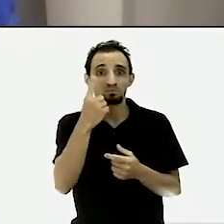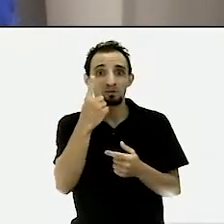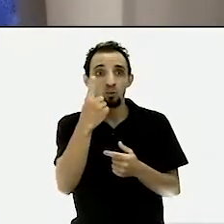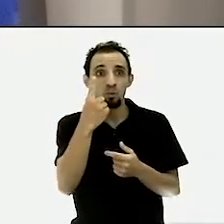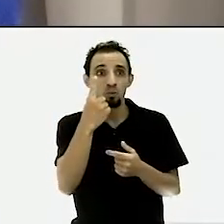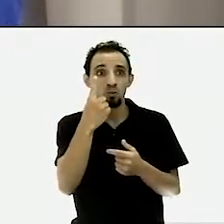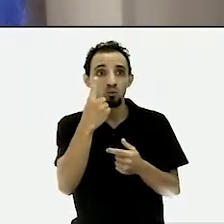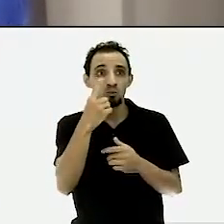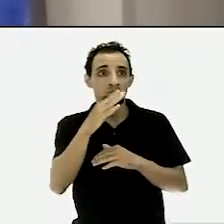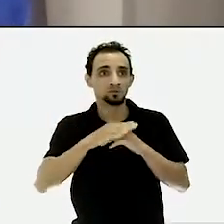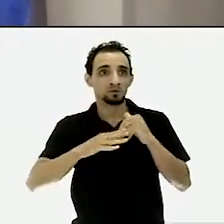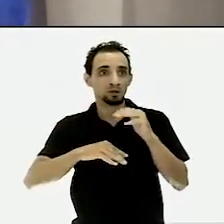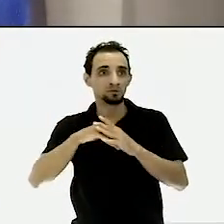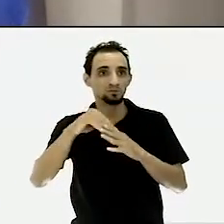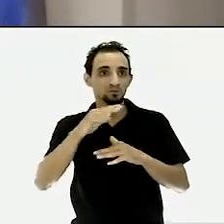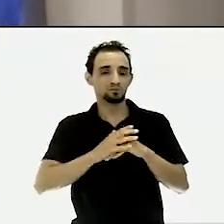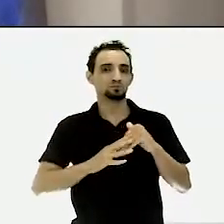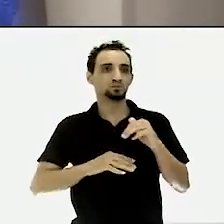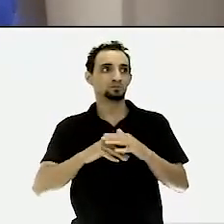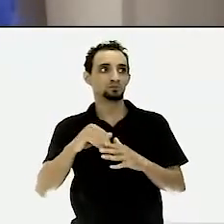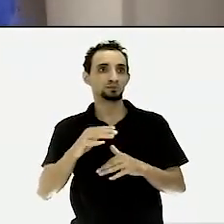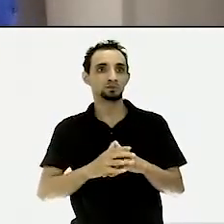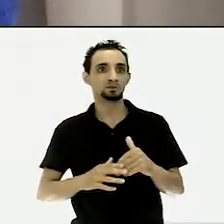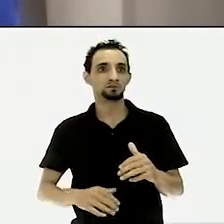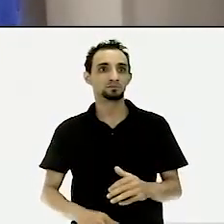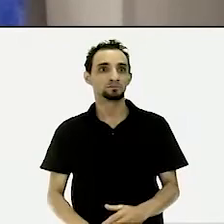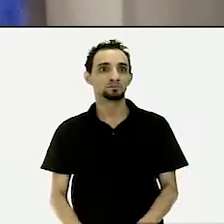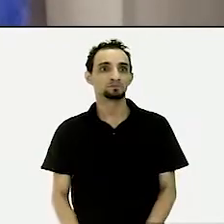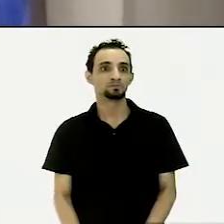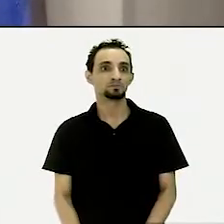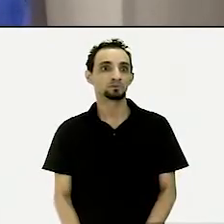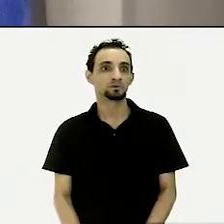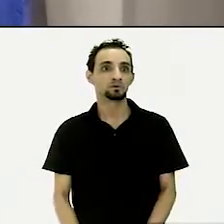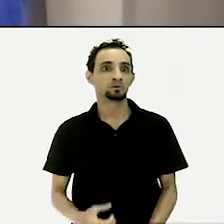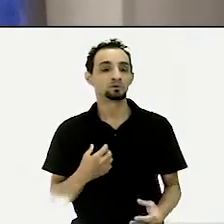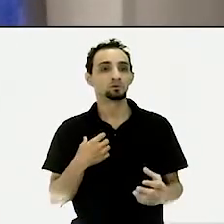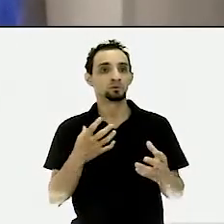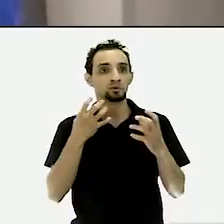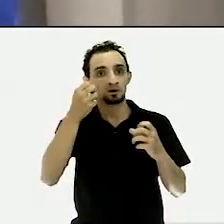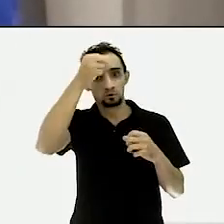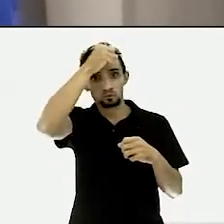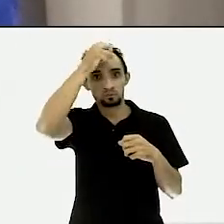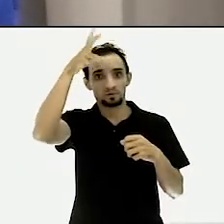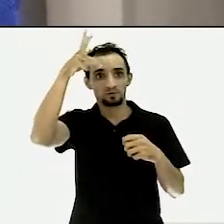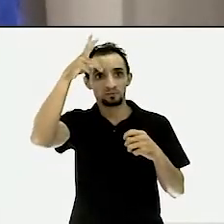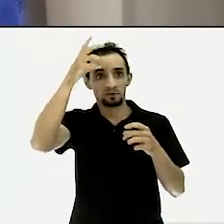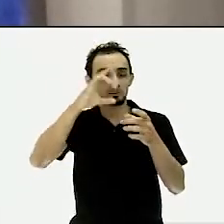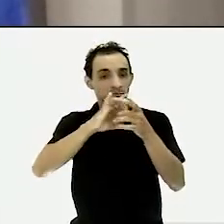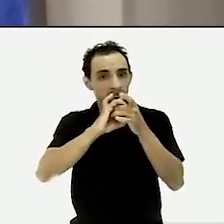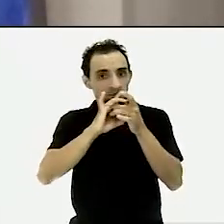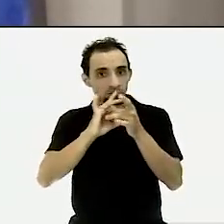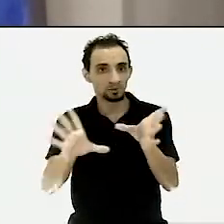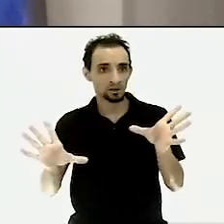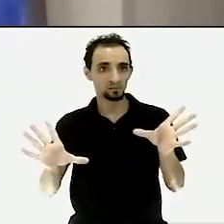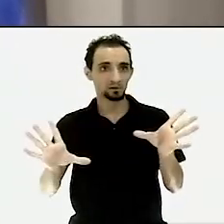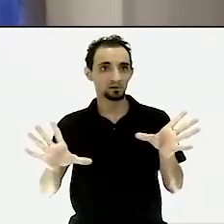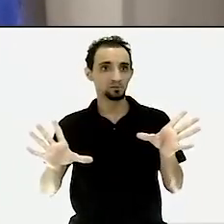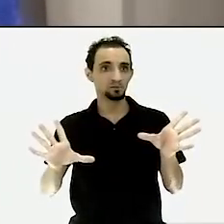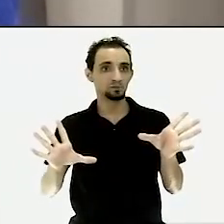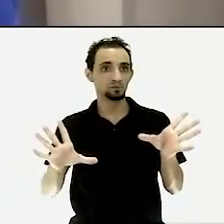profissional. Não é, não. O cara é secretário de esporte. Todo respeito, Divan. Elogiei vocês agora eu tô cobrando. Com todo